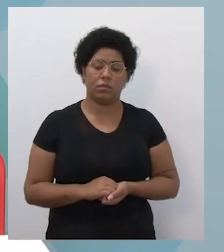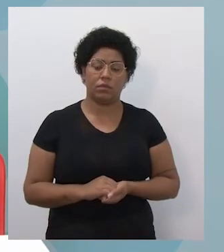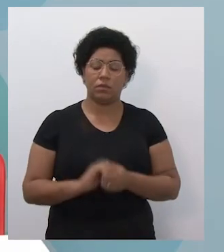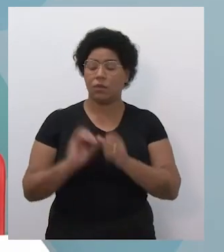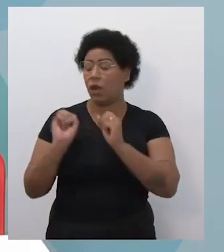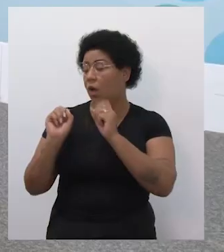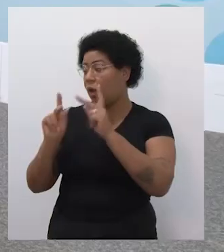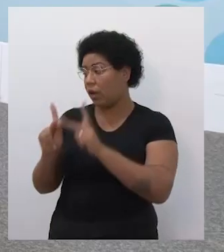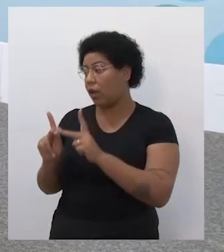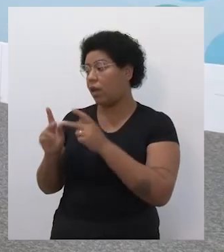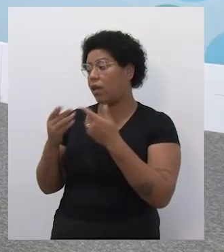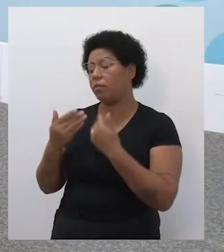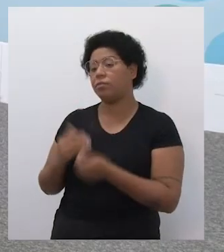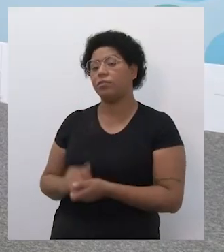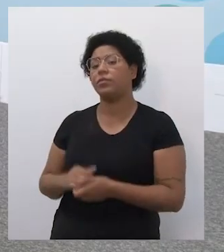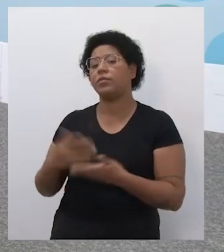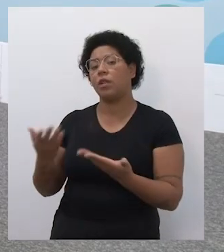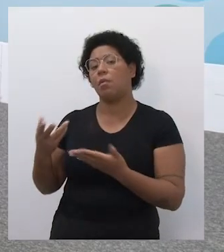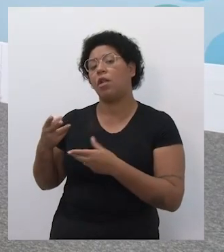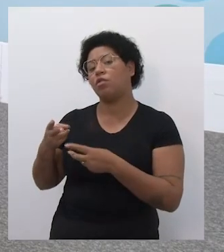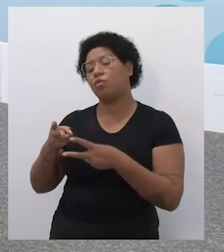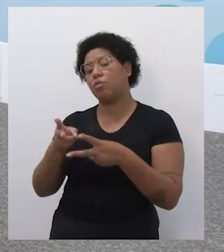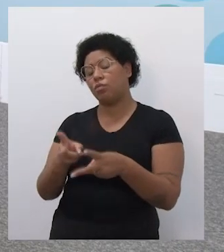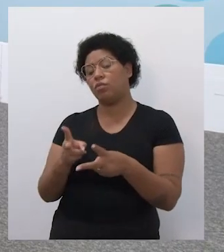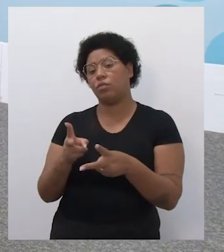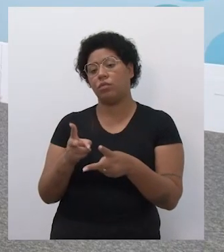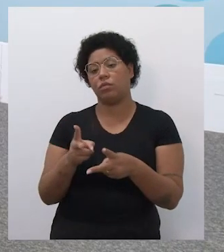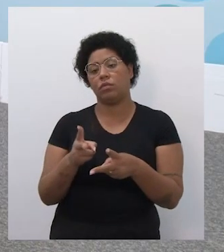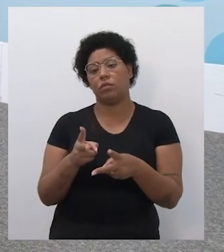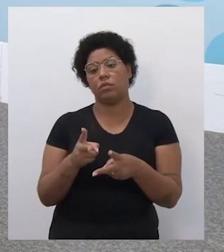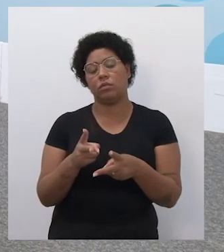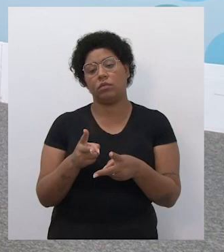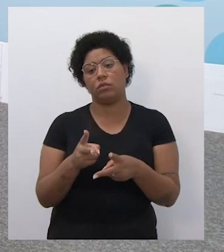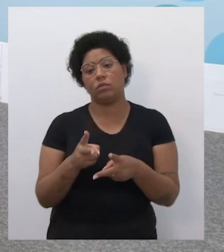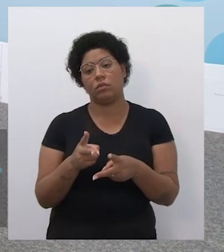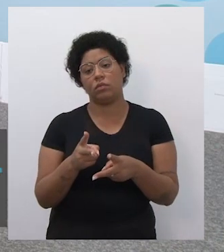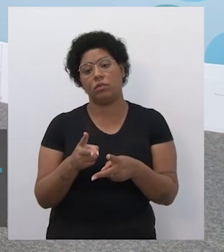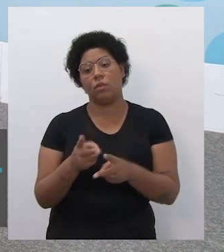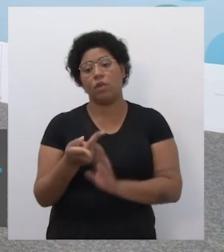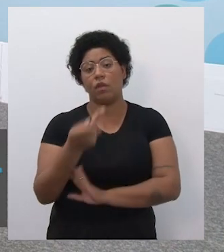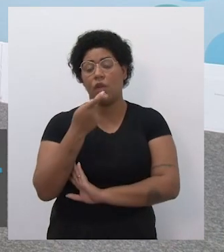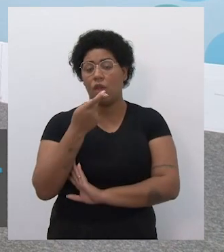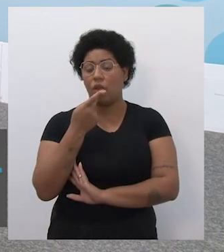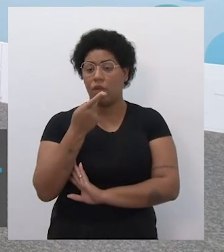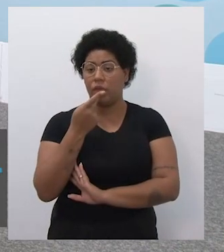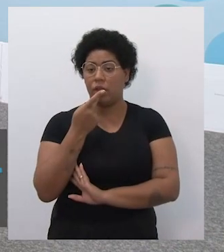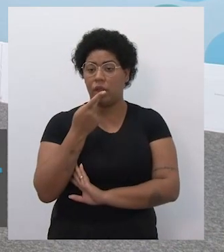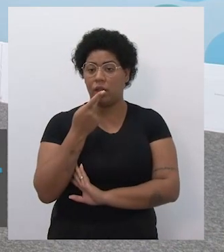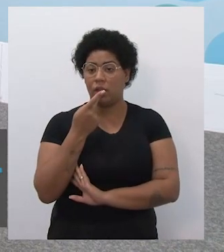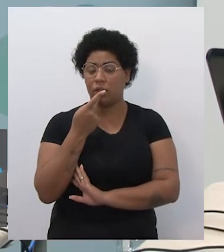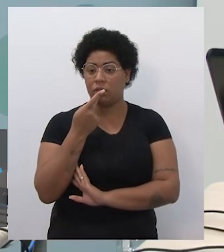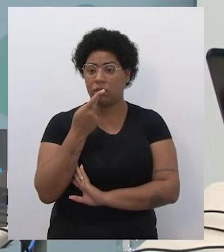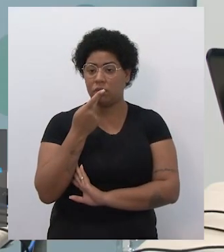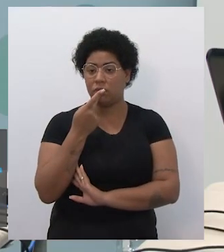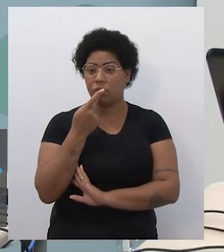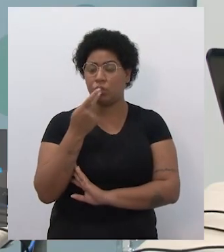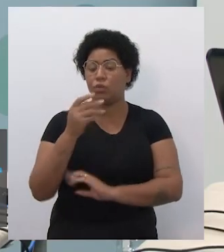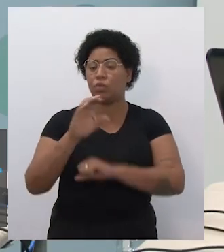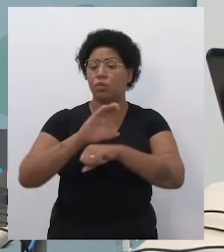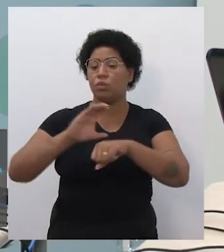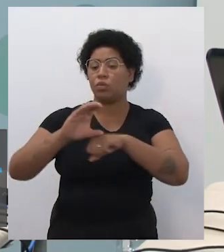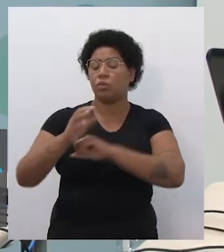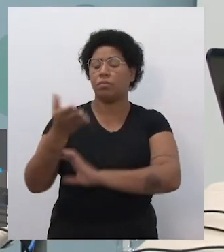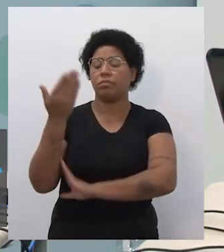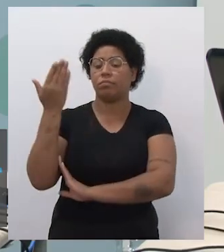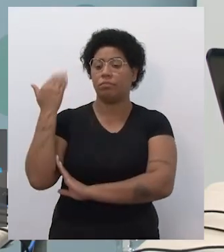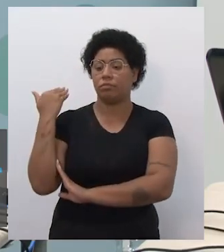Ok, muito bem. Para retomar então o que foi dito na formação passada, eu